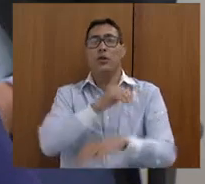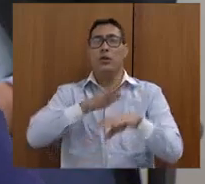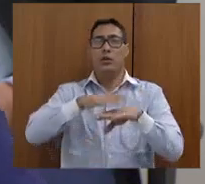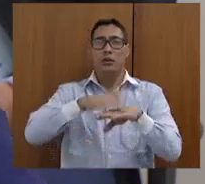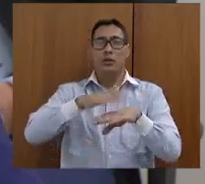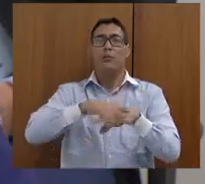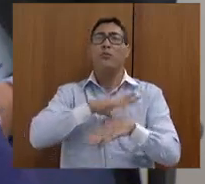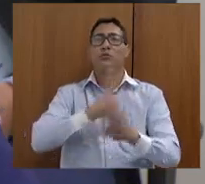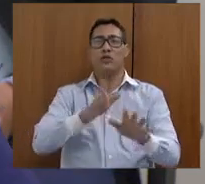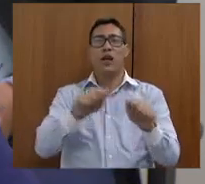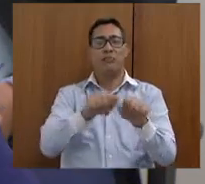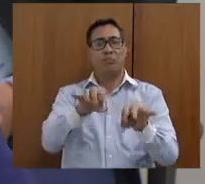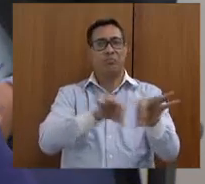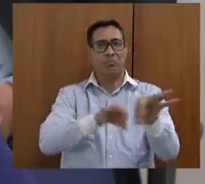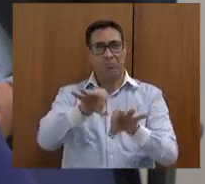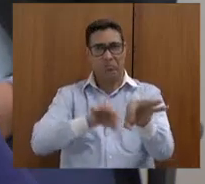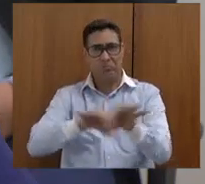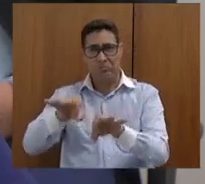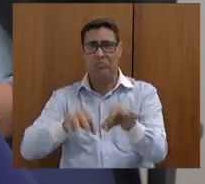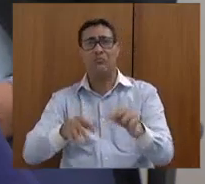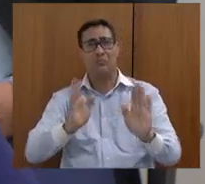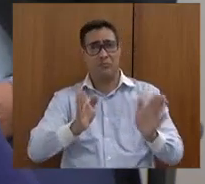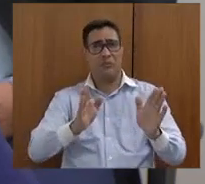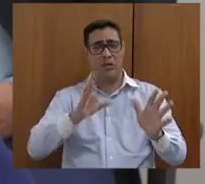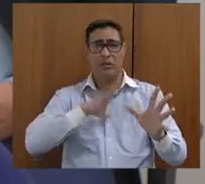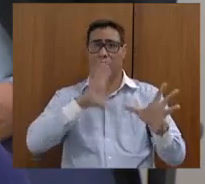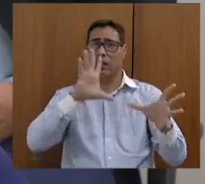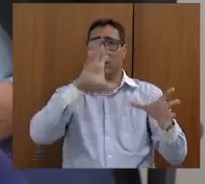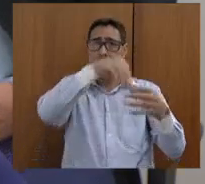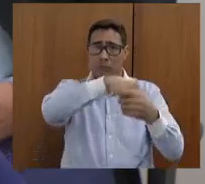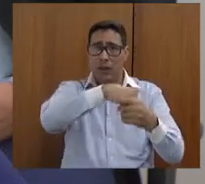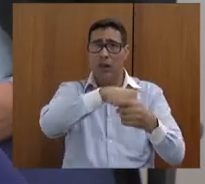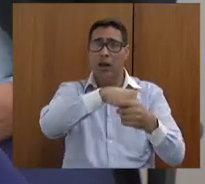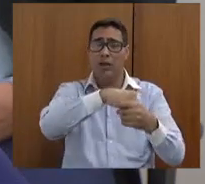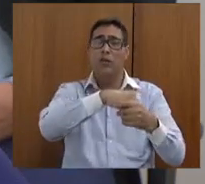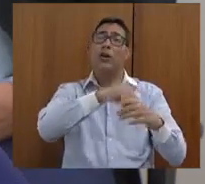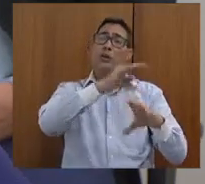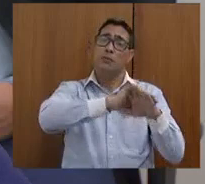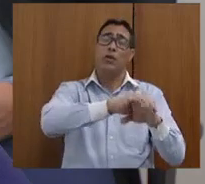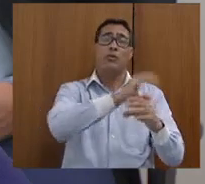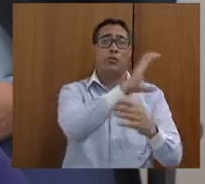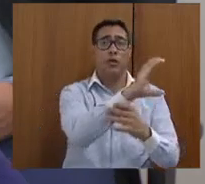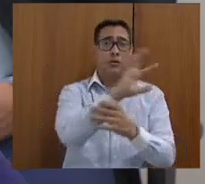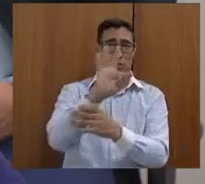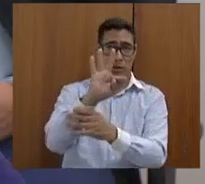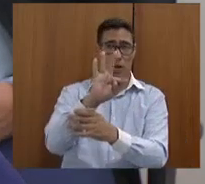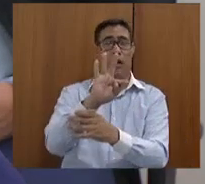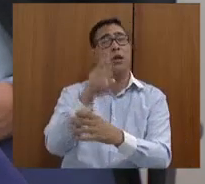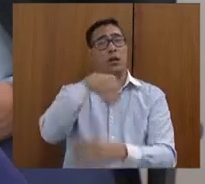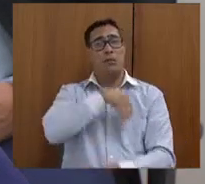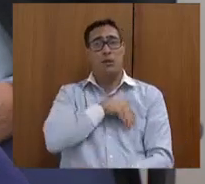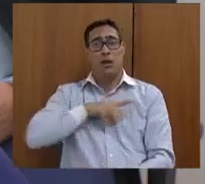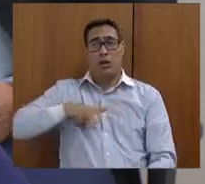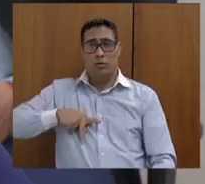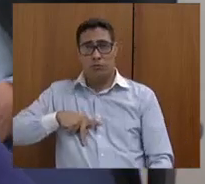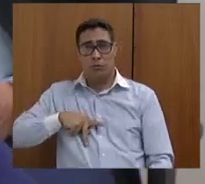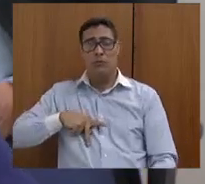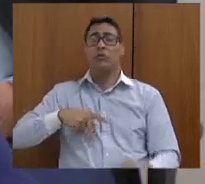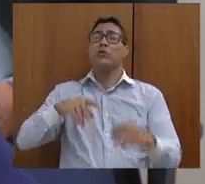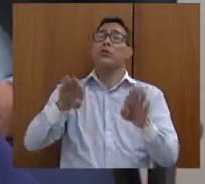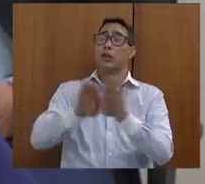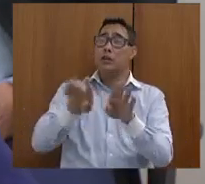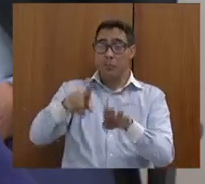nominal com o sistema integrado para o conselho tutelar Ministério Público acionando a rede de proteção